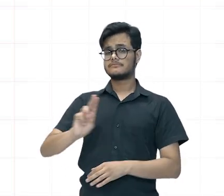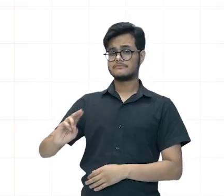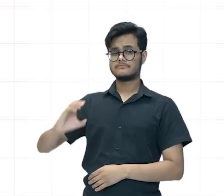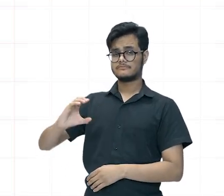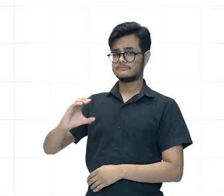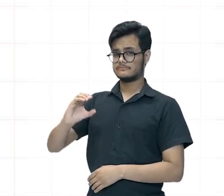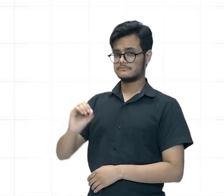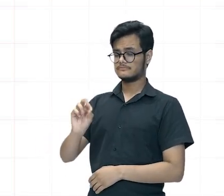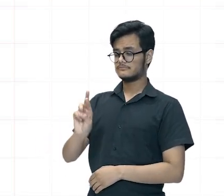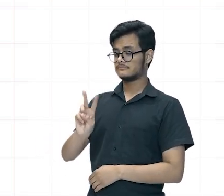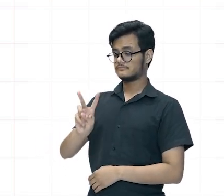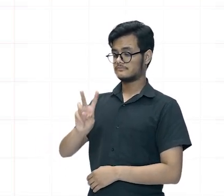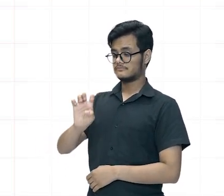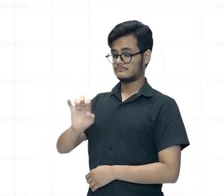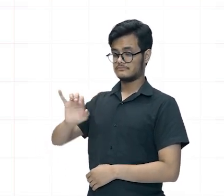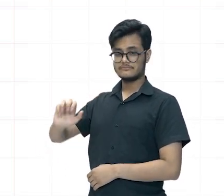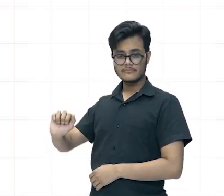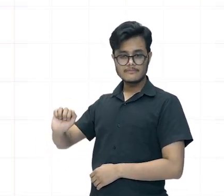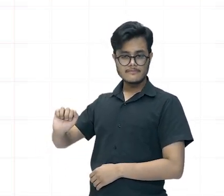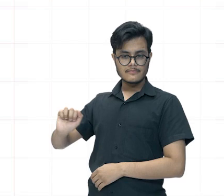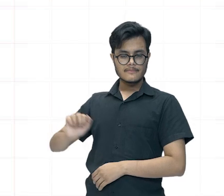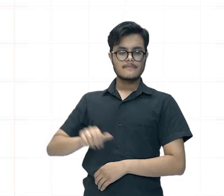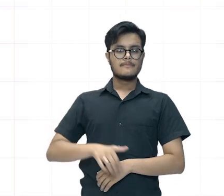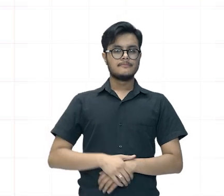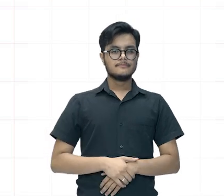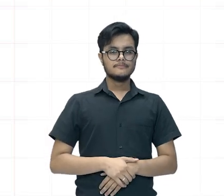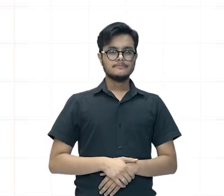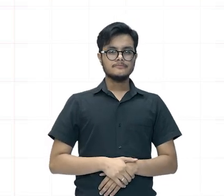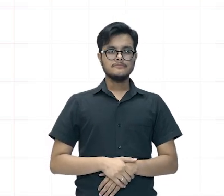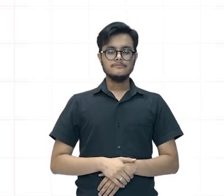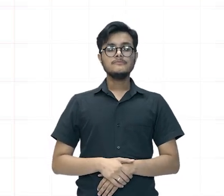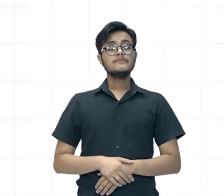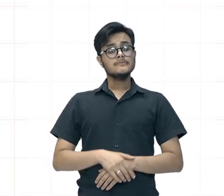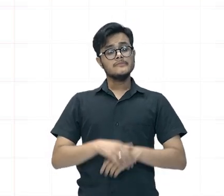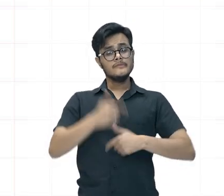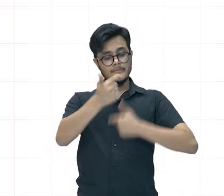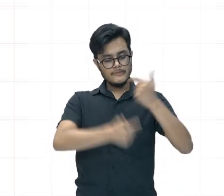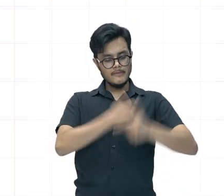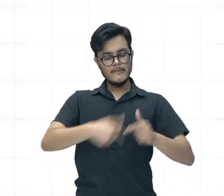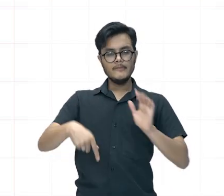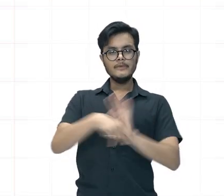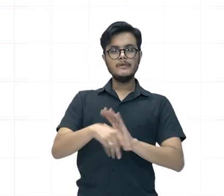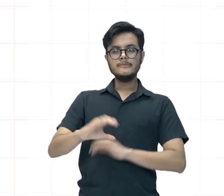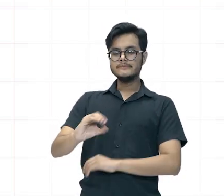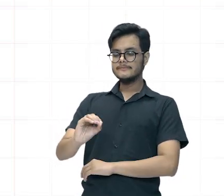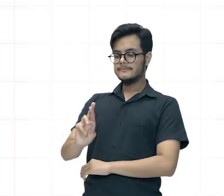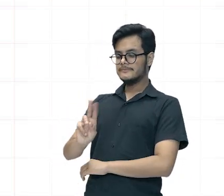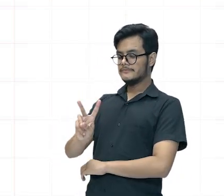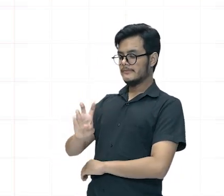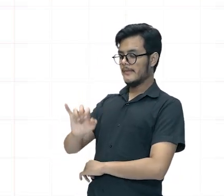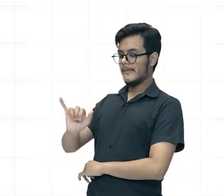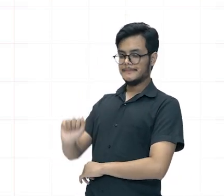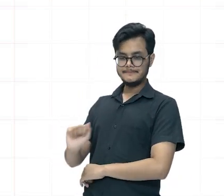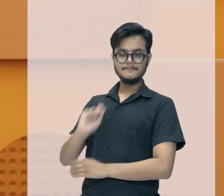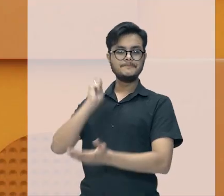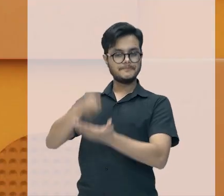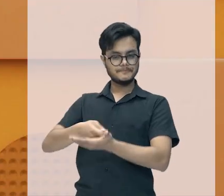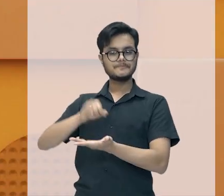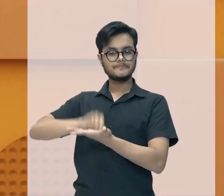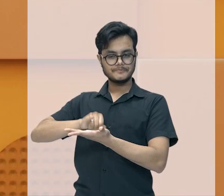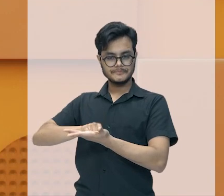Essa obrigação, então, era chamada do quê? De corvéia, tá? Então, percebe, eu trabalho, mas eu preciso pagar, então, essas